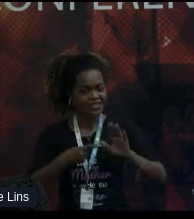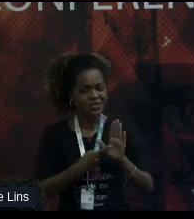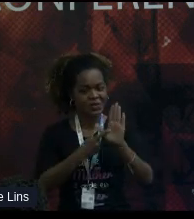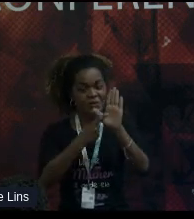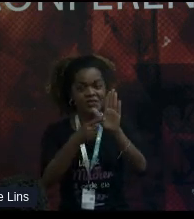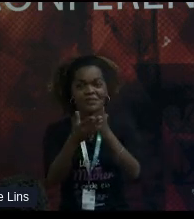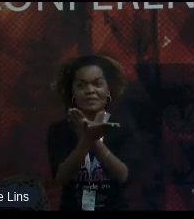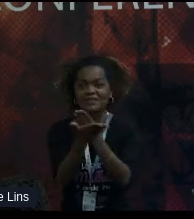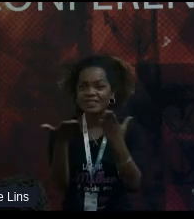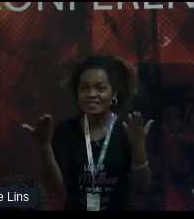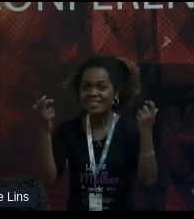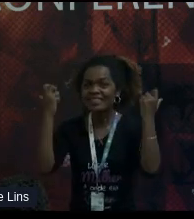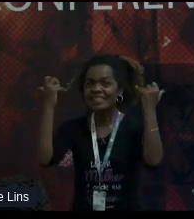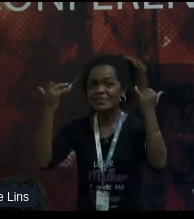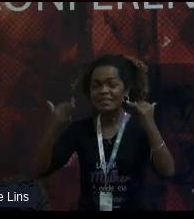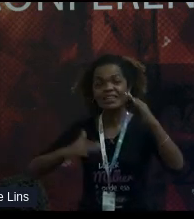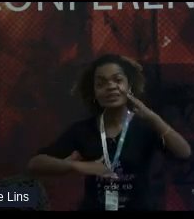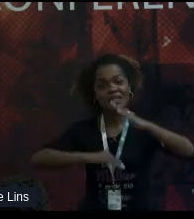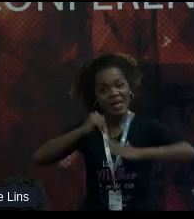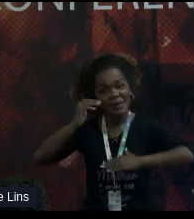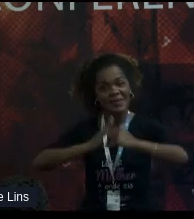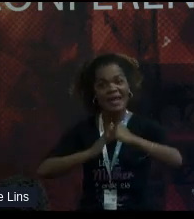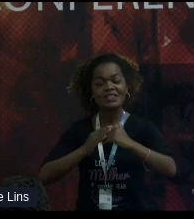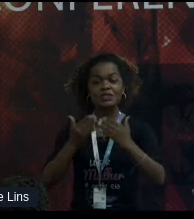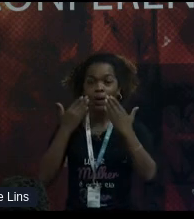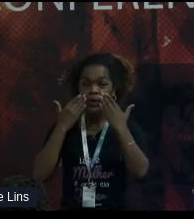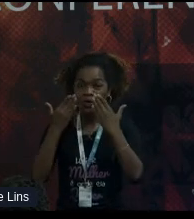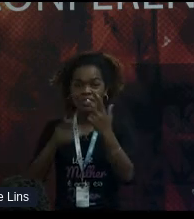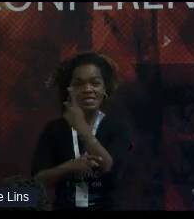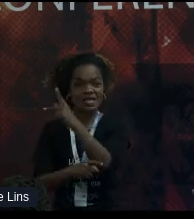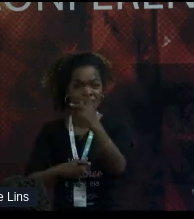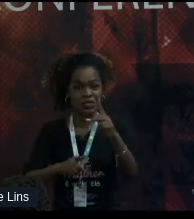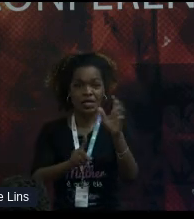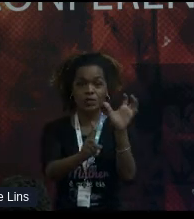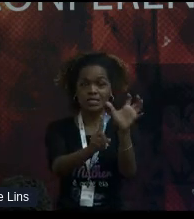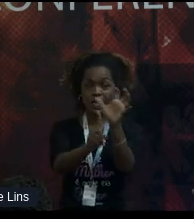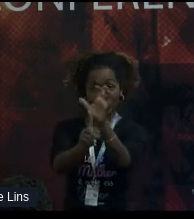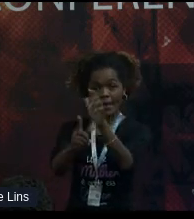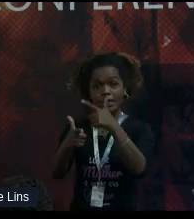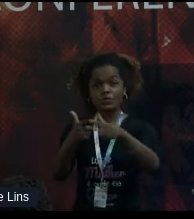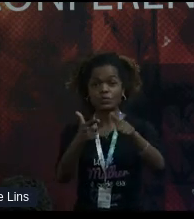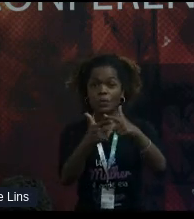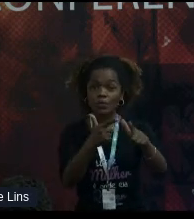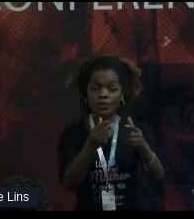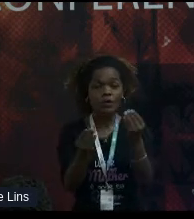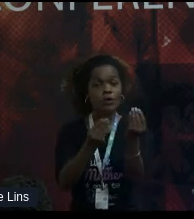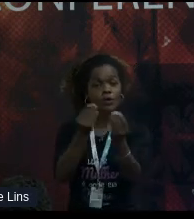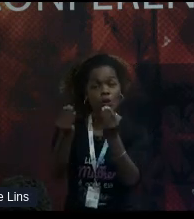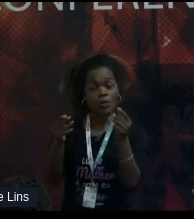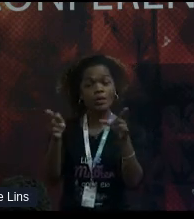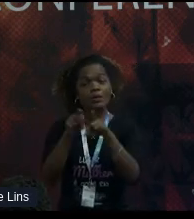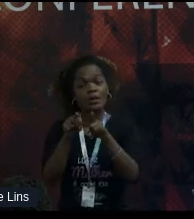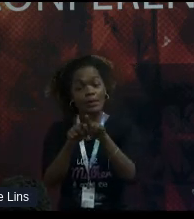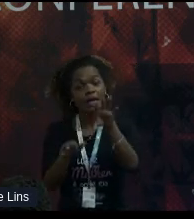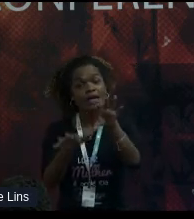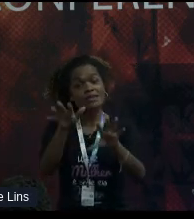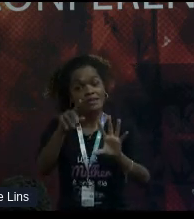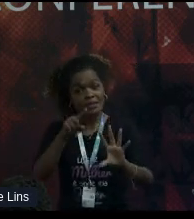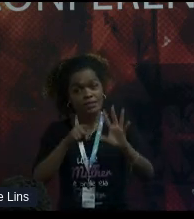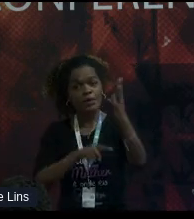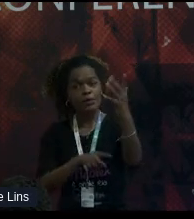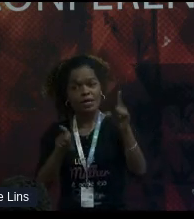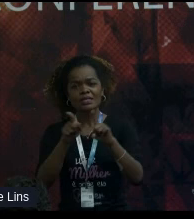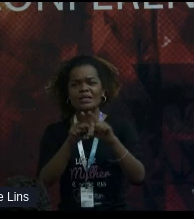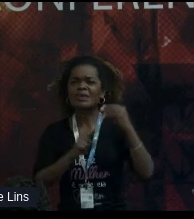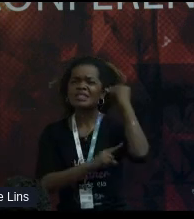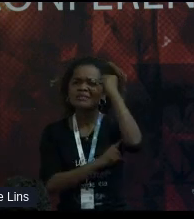falando deles na prática, mostrando os seus impactos, mostrando o quanto eles acabam onerando aí, né, a experiência